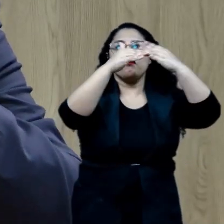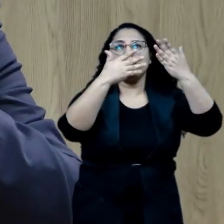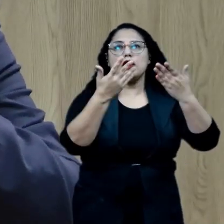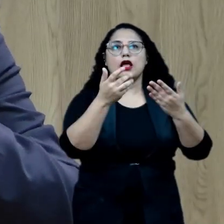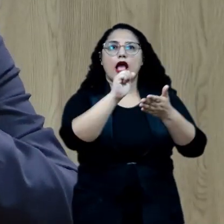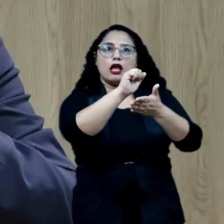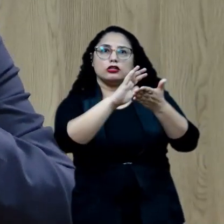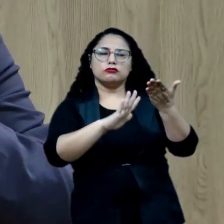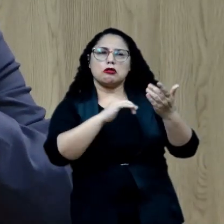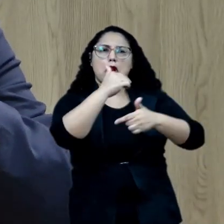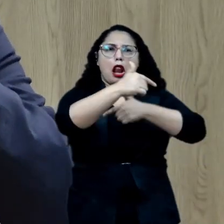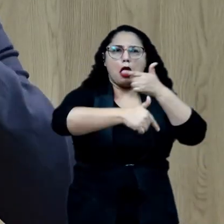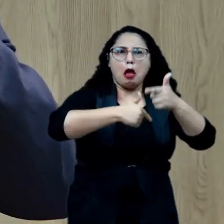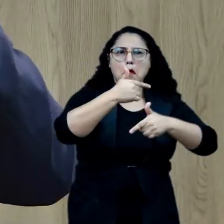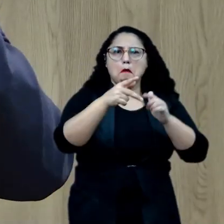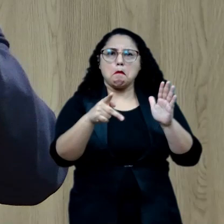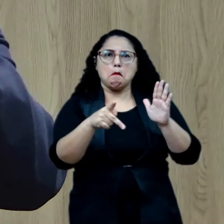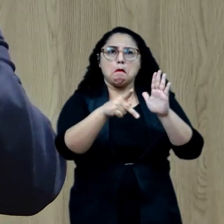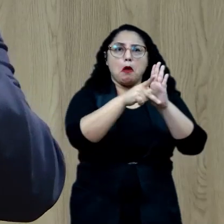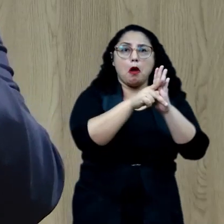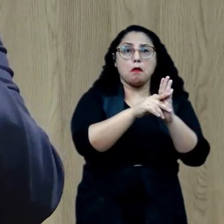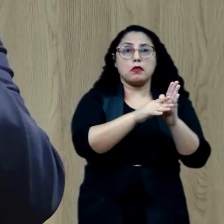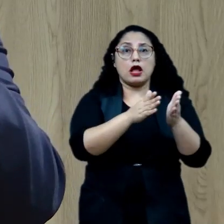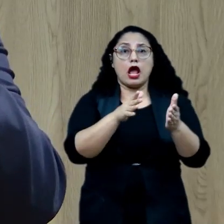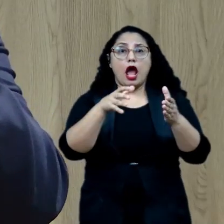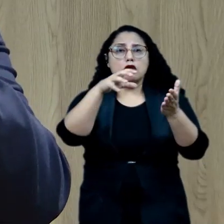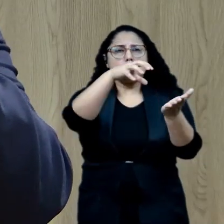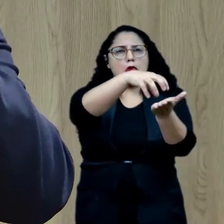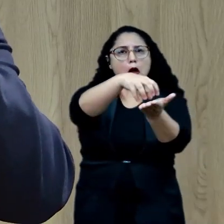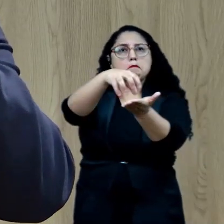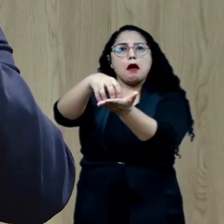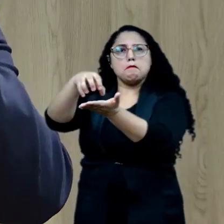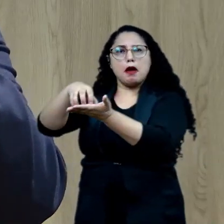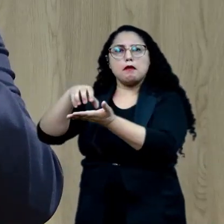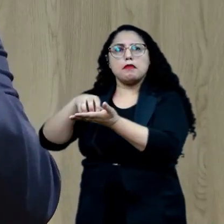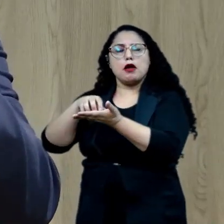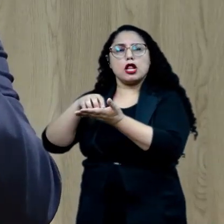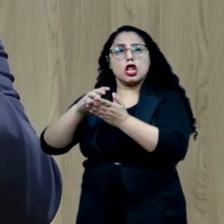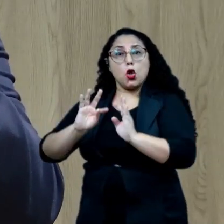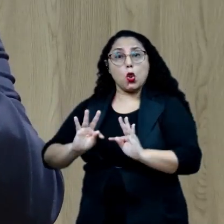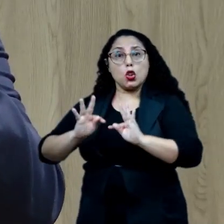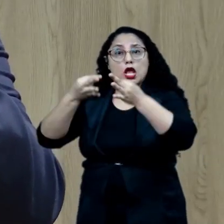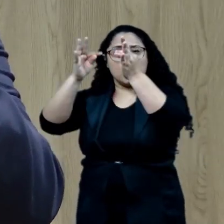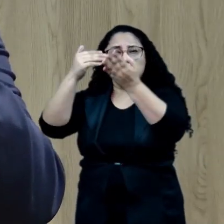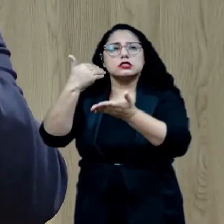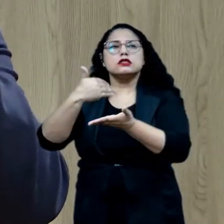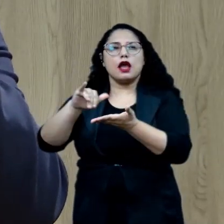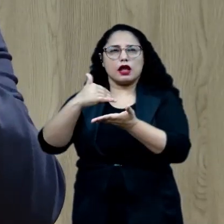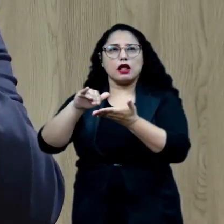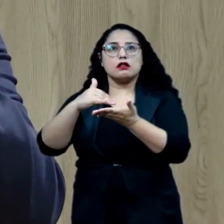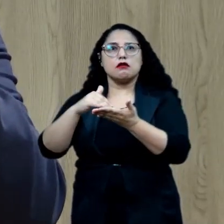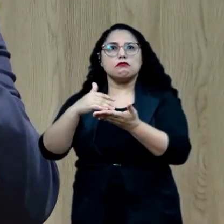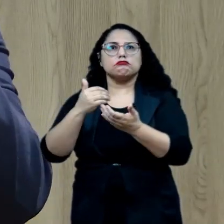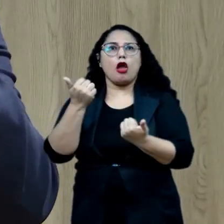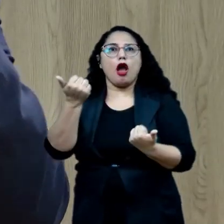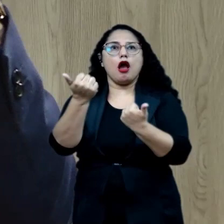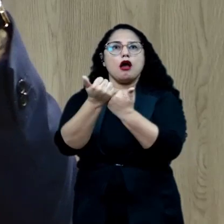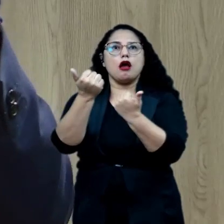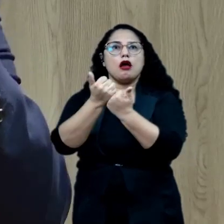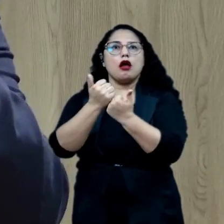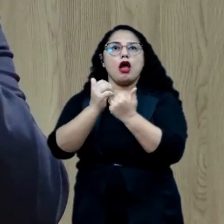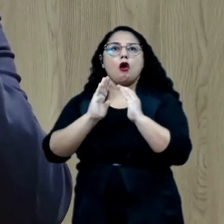as atividades operacionais. Aqui nos setores, nós vamos ter o tecnólogo em secretariado, prestando assessoria